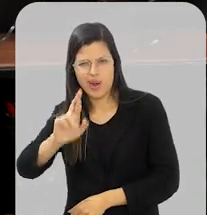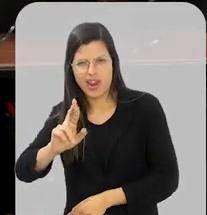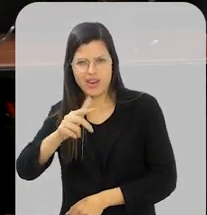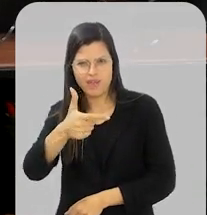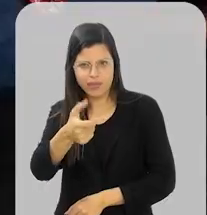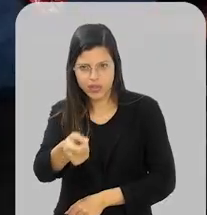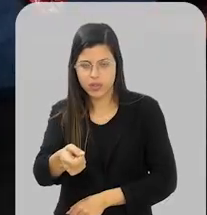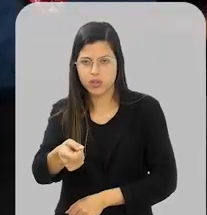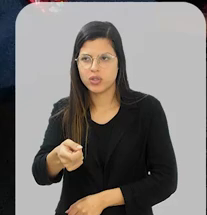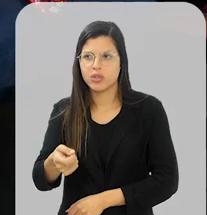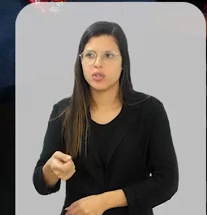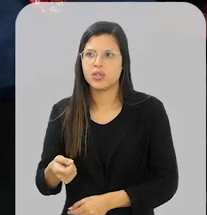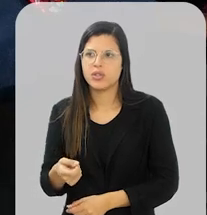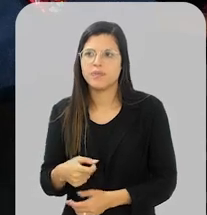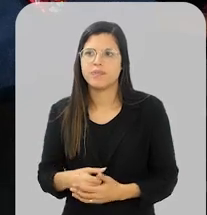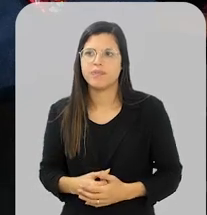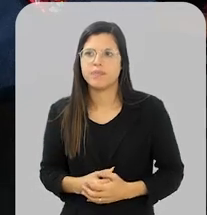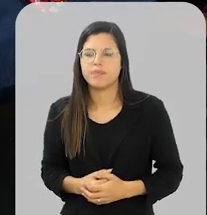dei, que nós vamos participar,